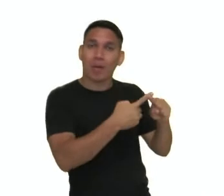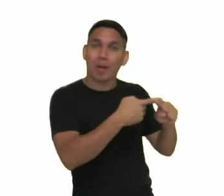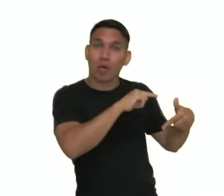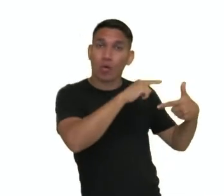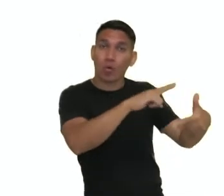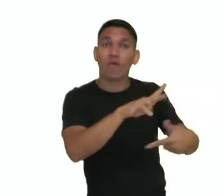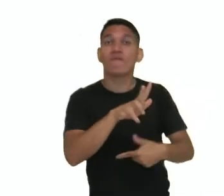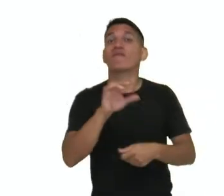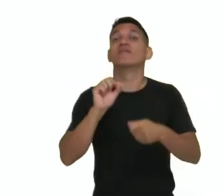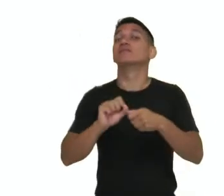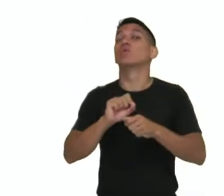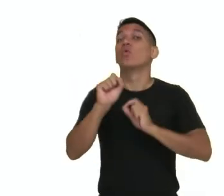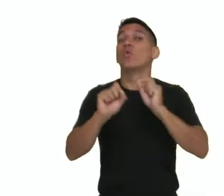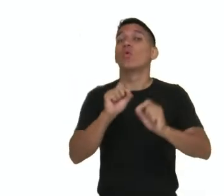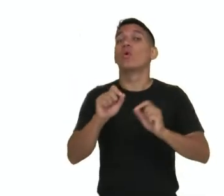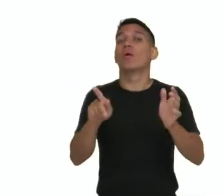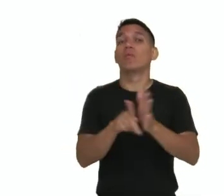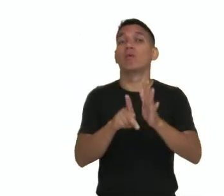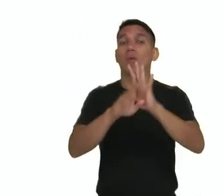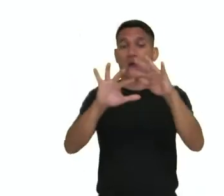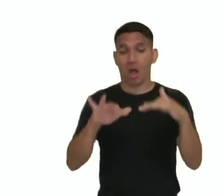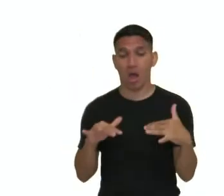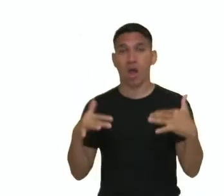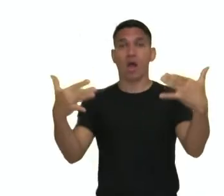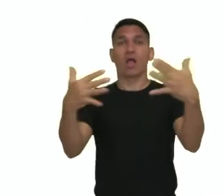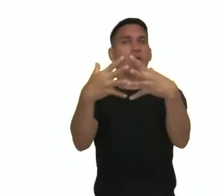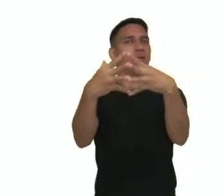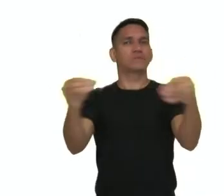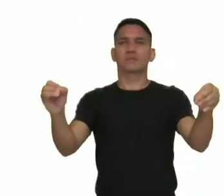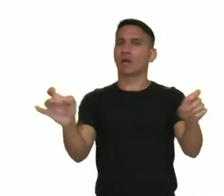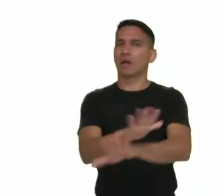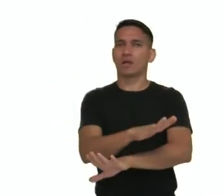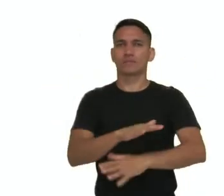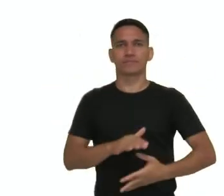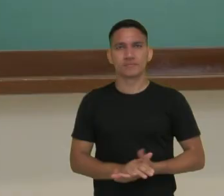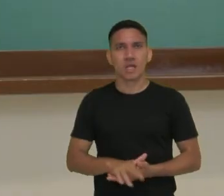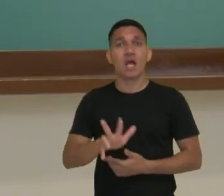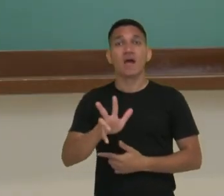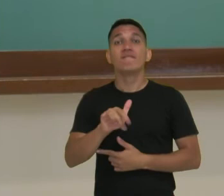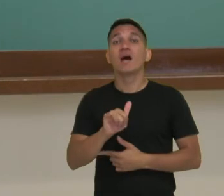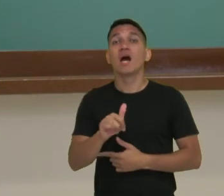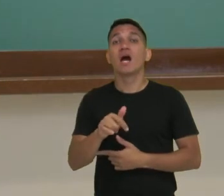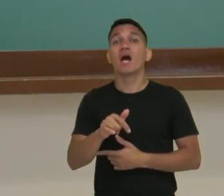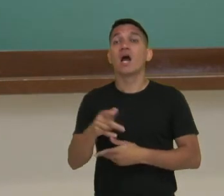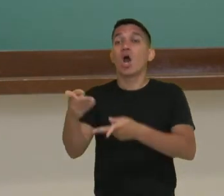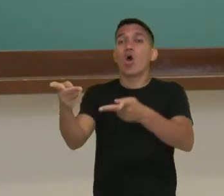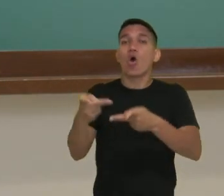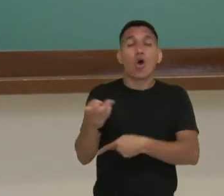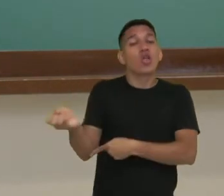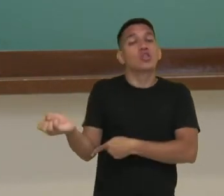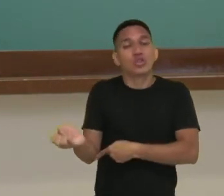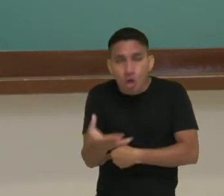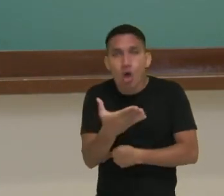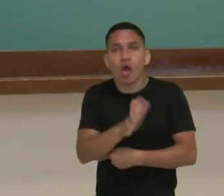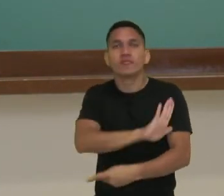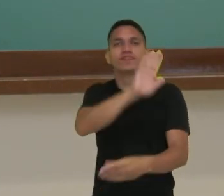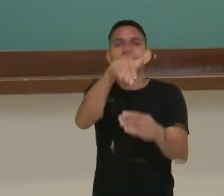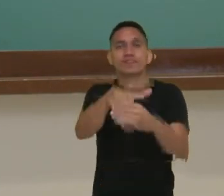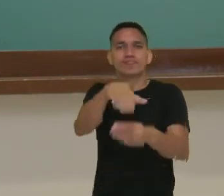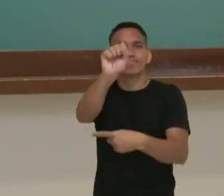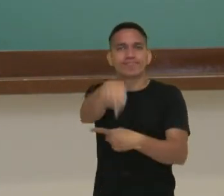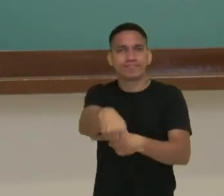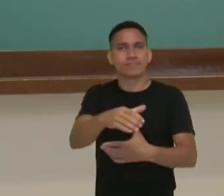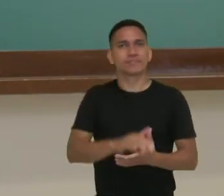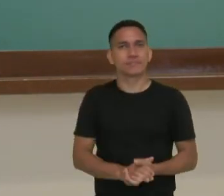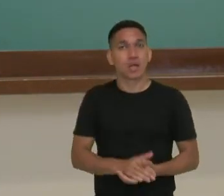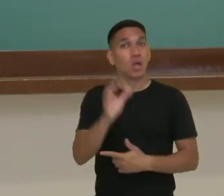mandar dissolver a Câmara, né? Isso quer dizer o quê? Ele vai convocar novas eleições. Sim, o